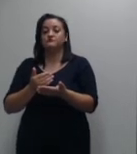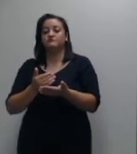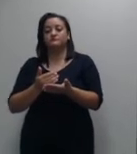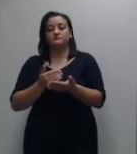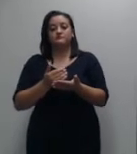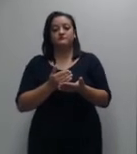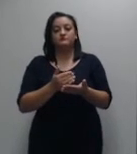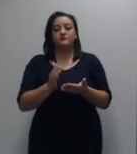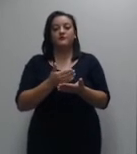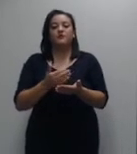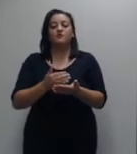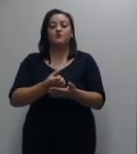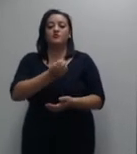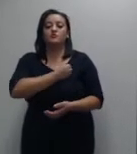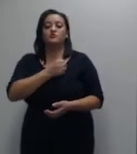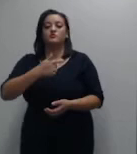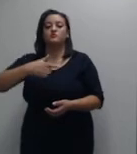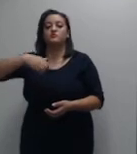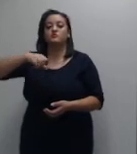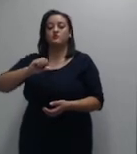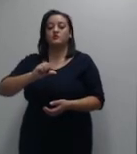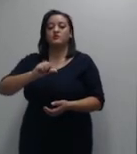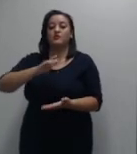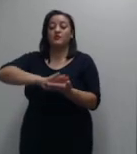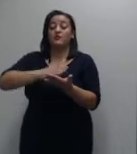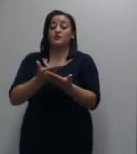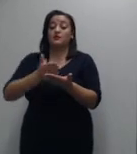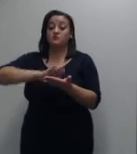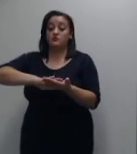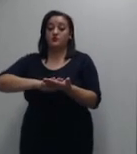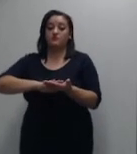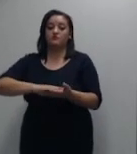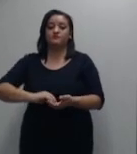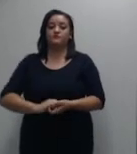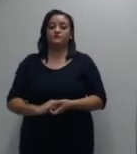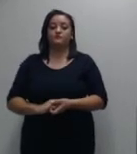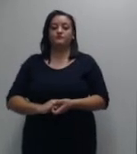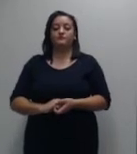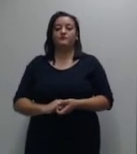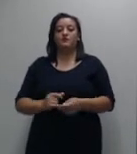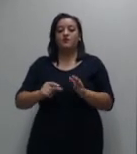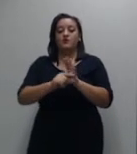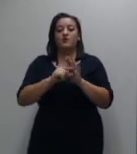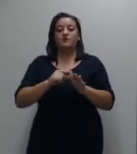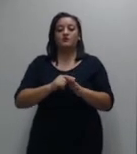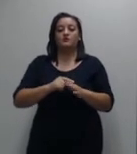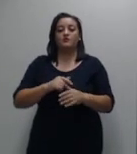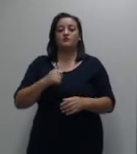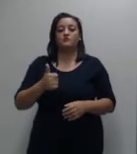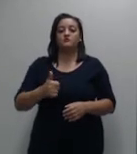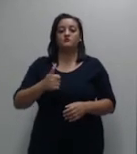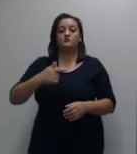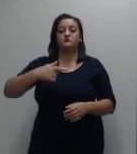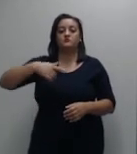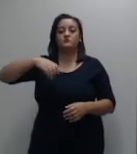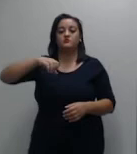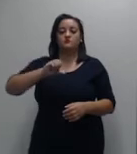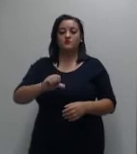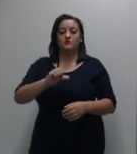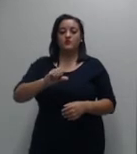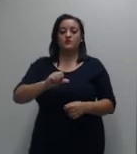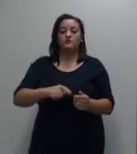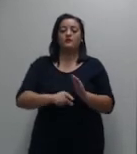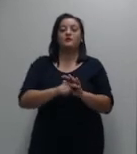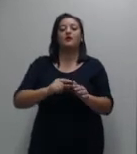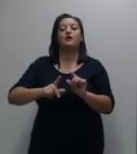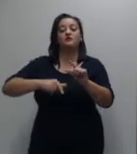e a folha 79 na tradução é o parágrafo 129 e parágrafos